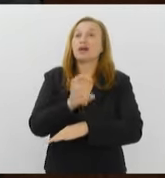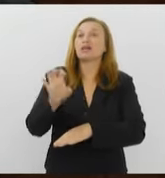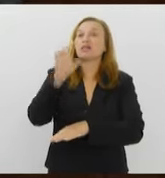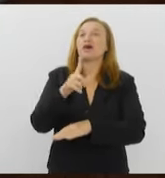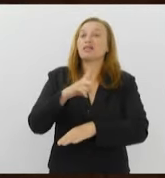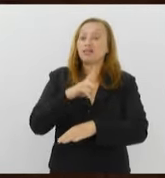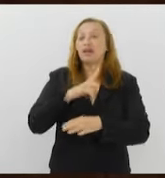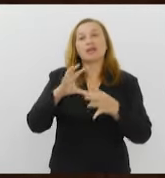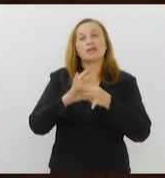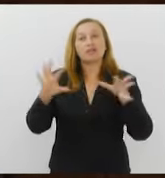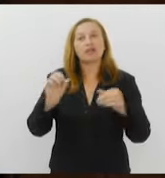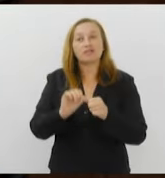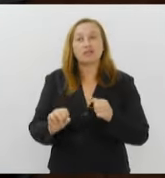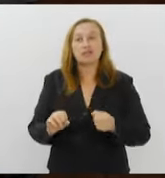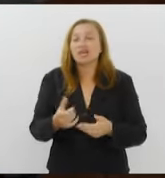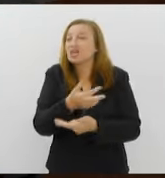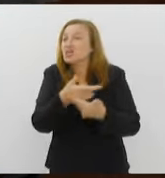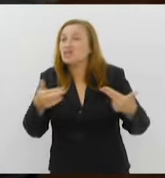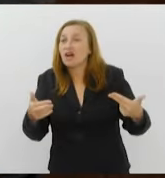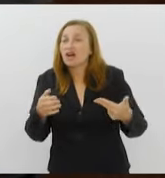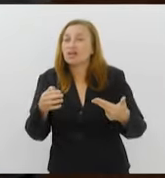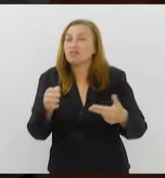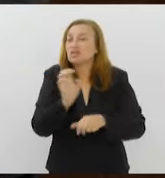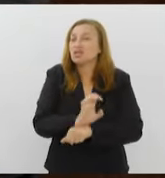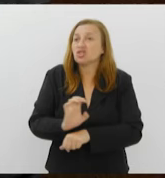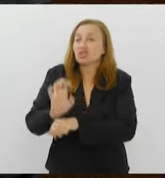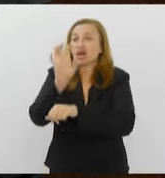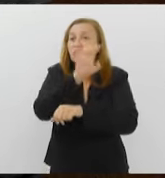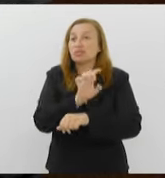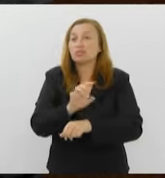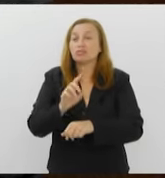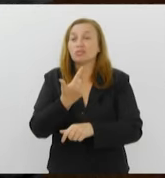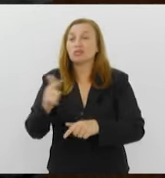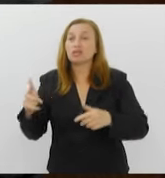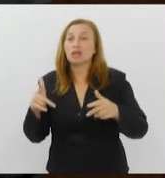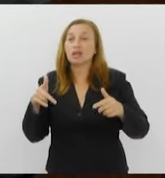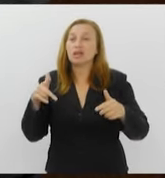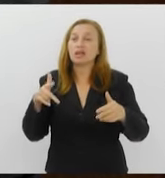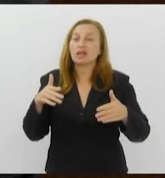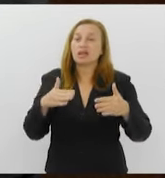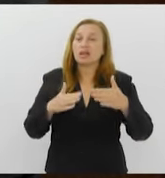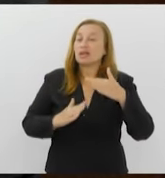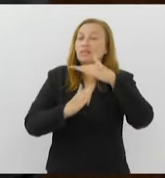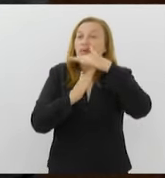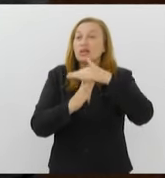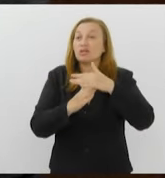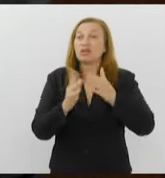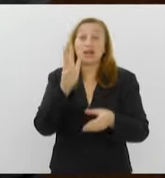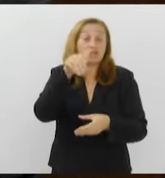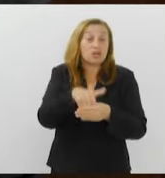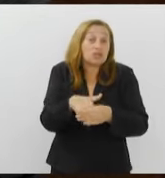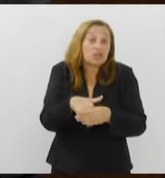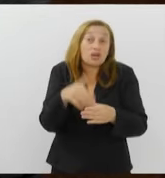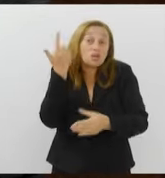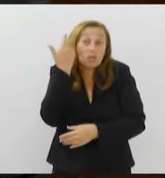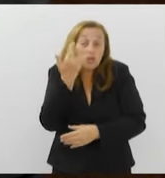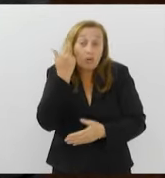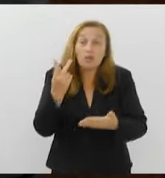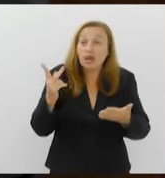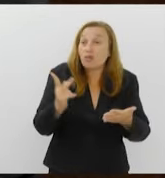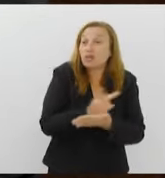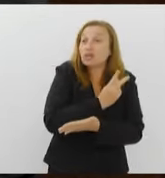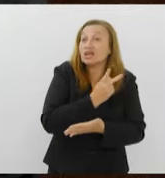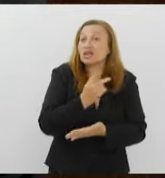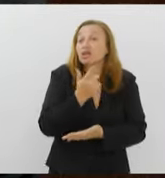de dizer que em diversos estados não existe essa limitação. Portanto, o que a gente está votando aqui é completamente normal do que acontece em todos os